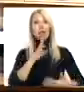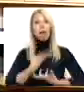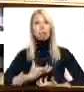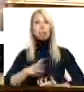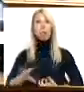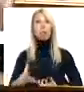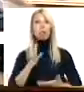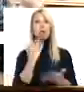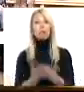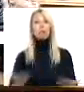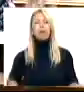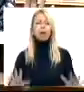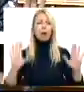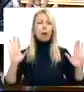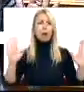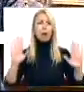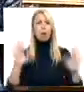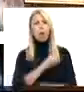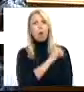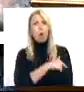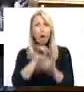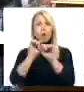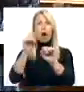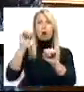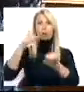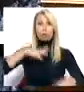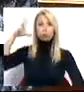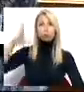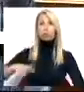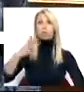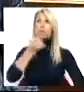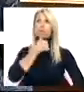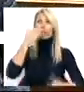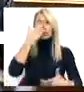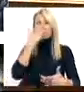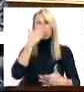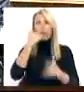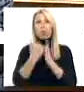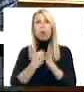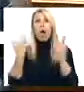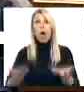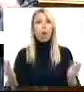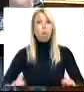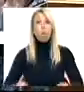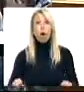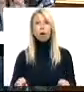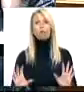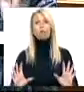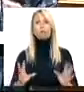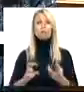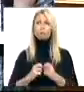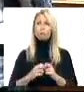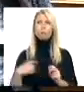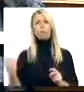esperem, compete às autoridades portuguesas decidir se há ou não programa. Qual deve ser o nosso grande problema aqui,